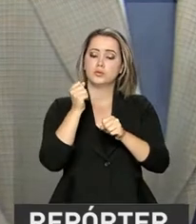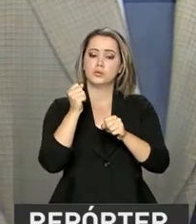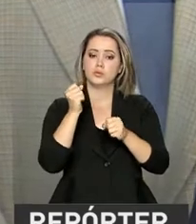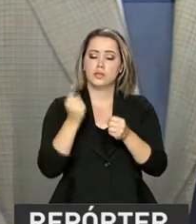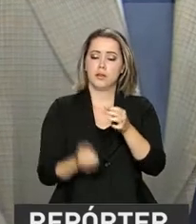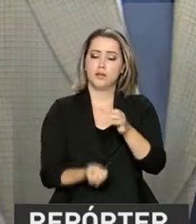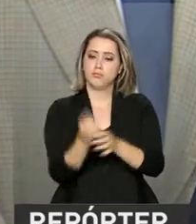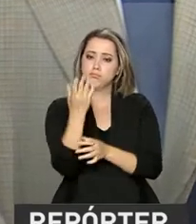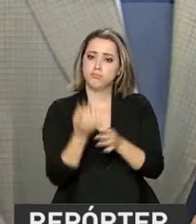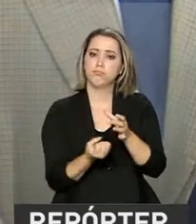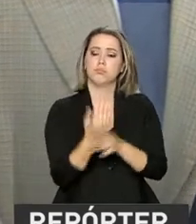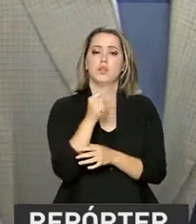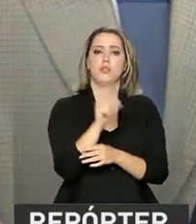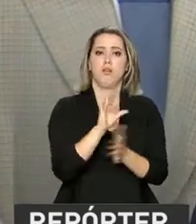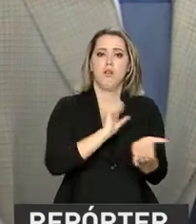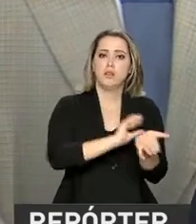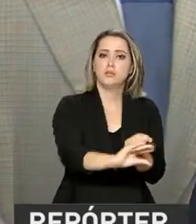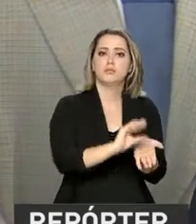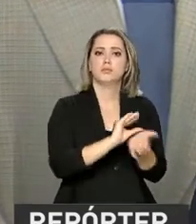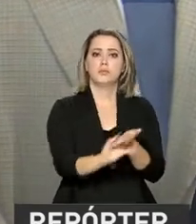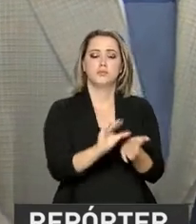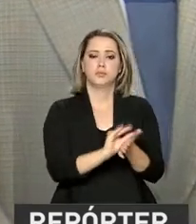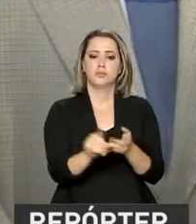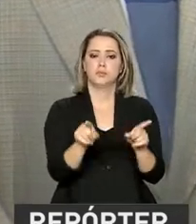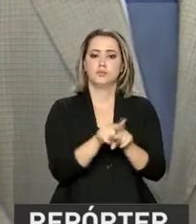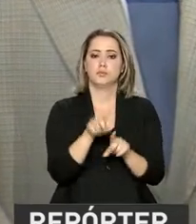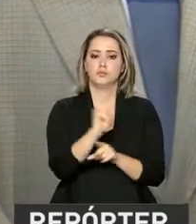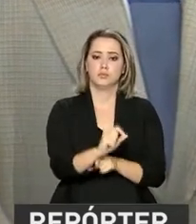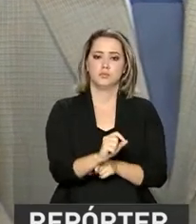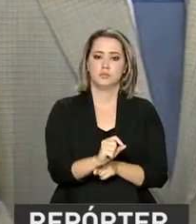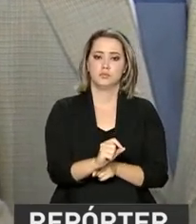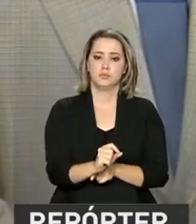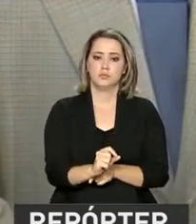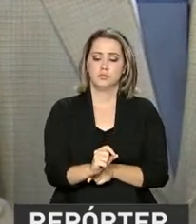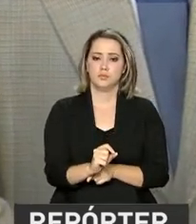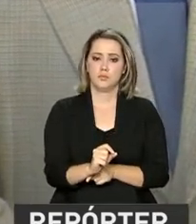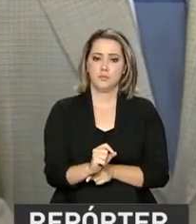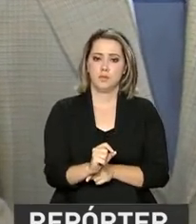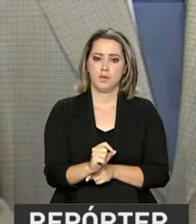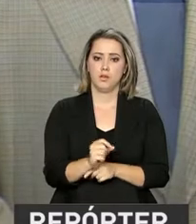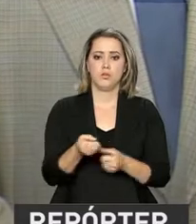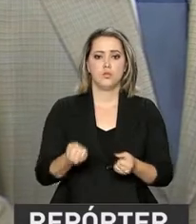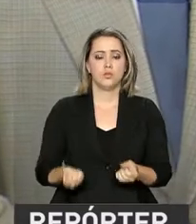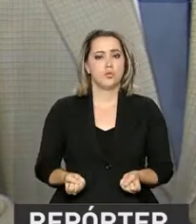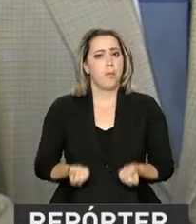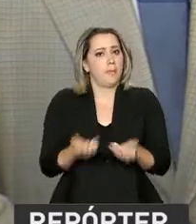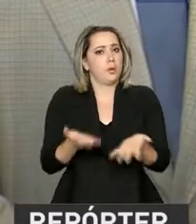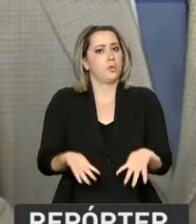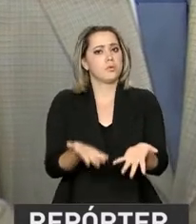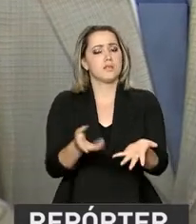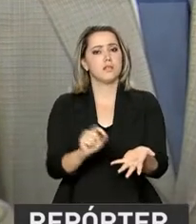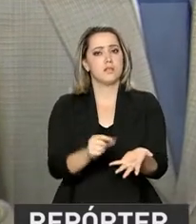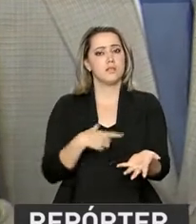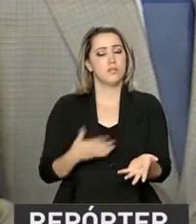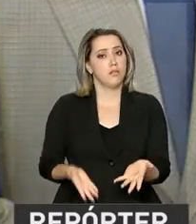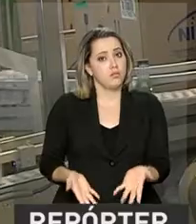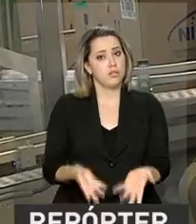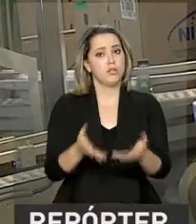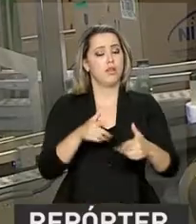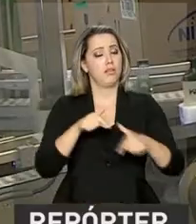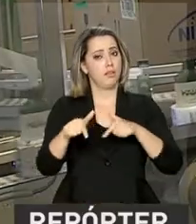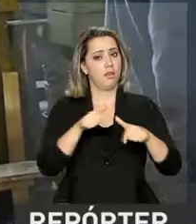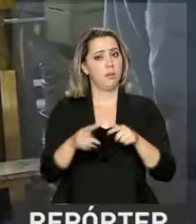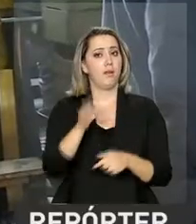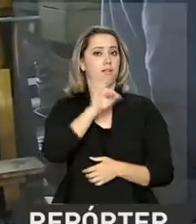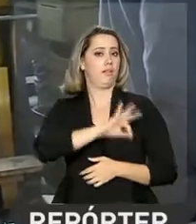de investir de produzir e gerar emprego e renda